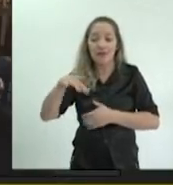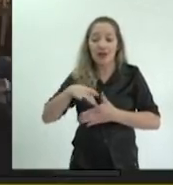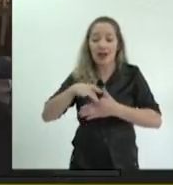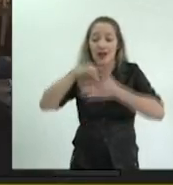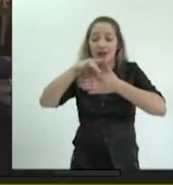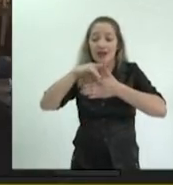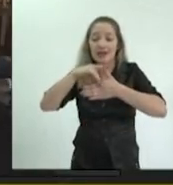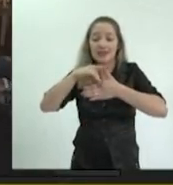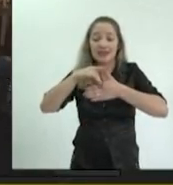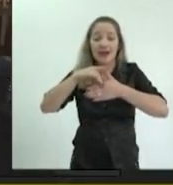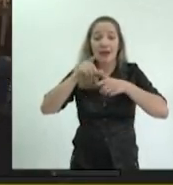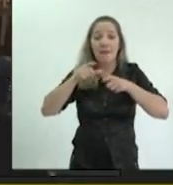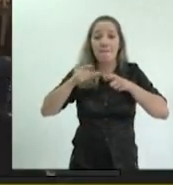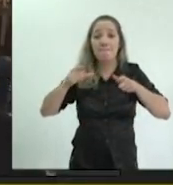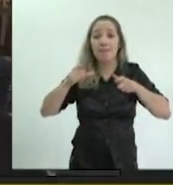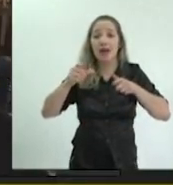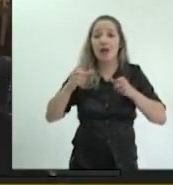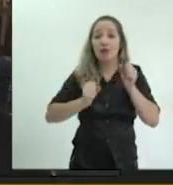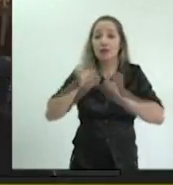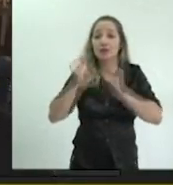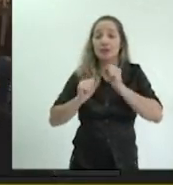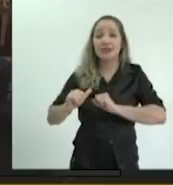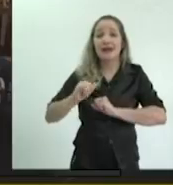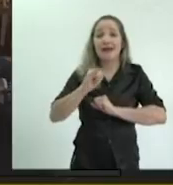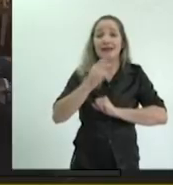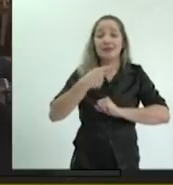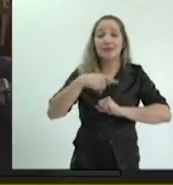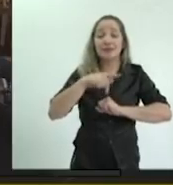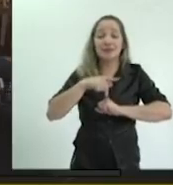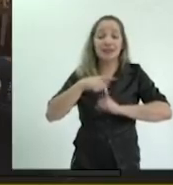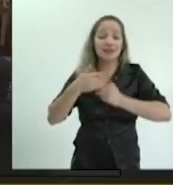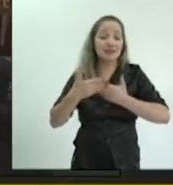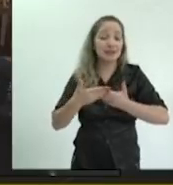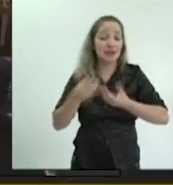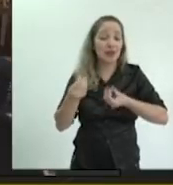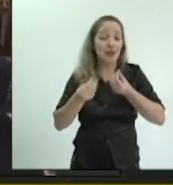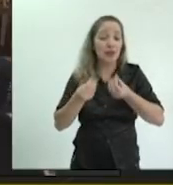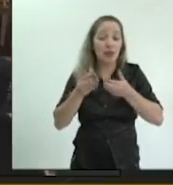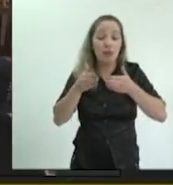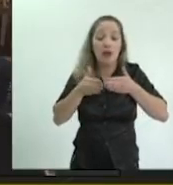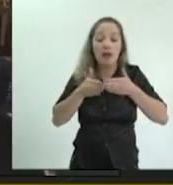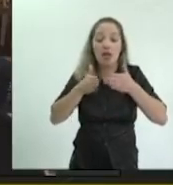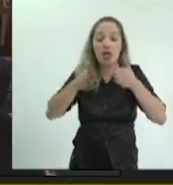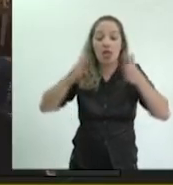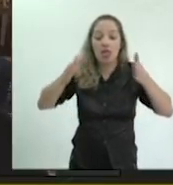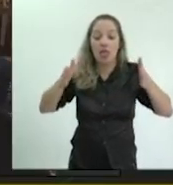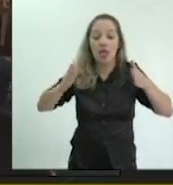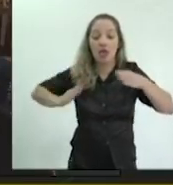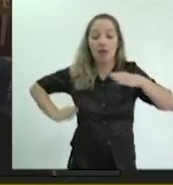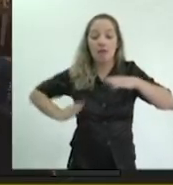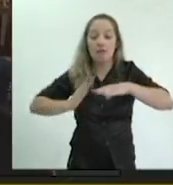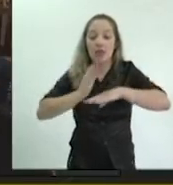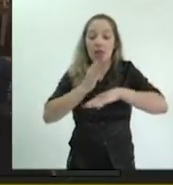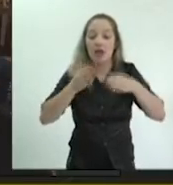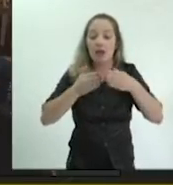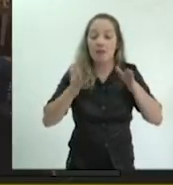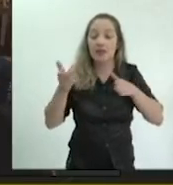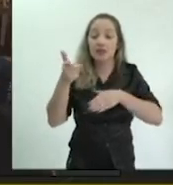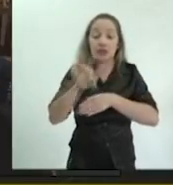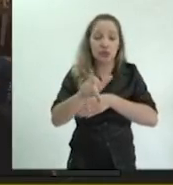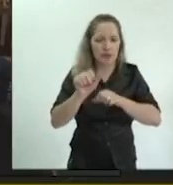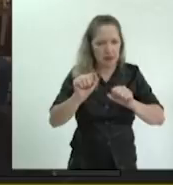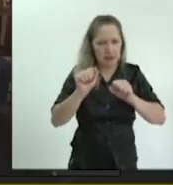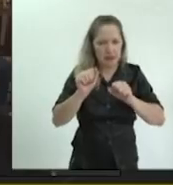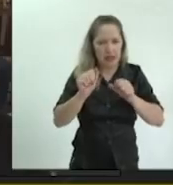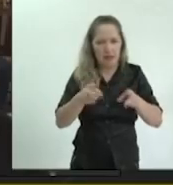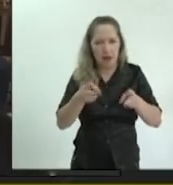de reabertura? Você já tem alguma ideia de quando que as fronteiras vão ser abertas de novo? Dá para a gente fazer alguma previsão em relação a isso?